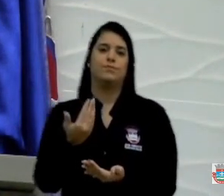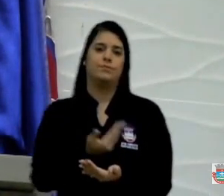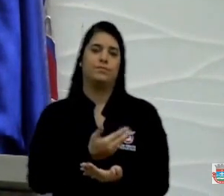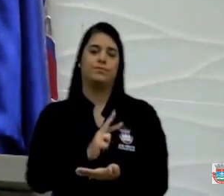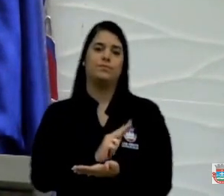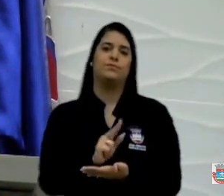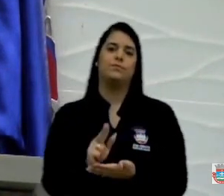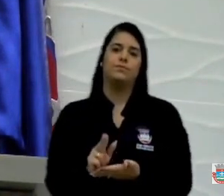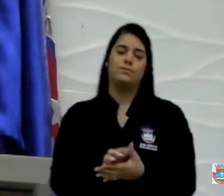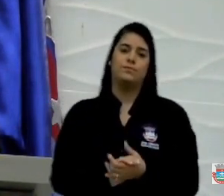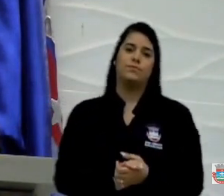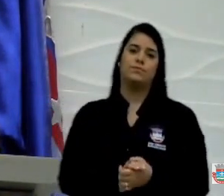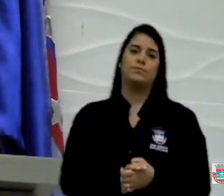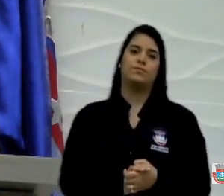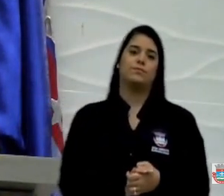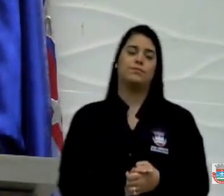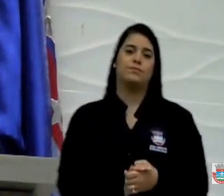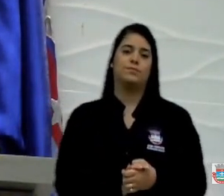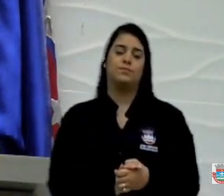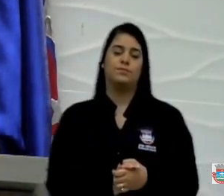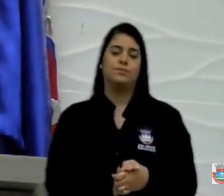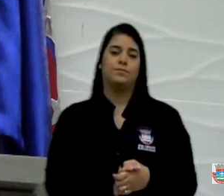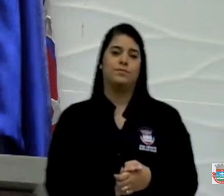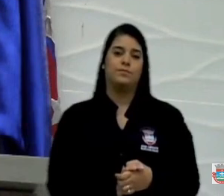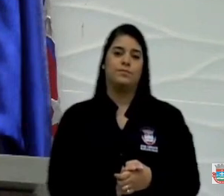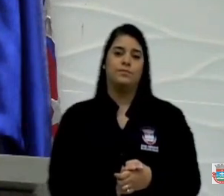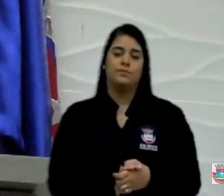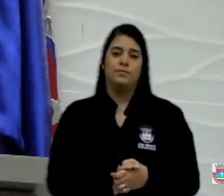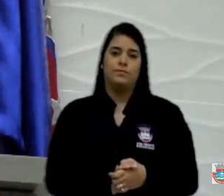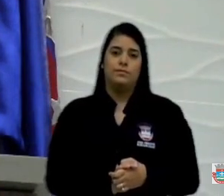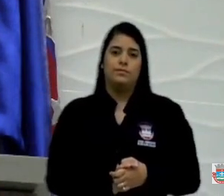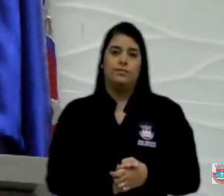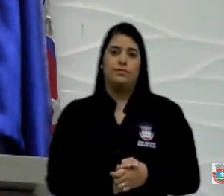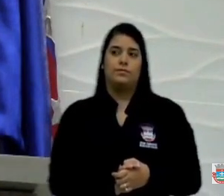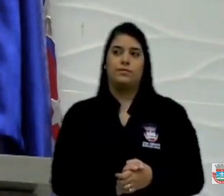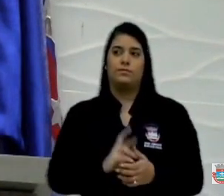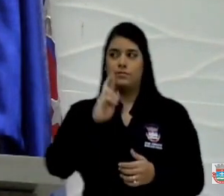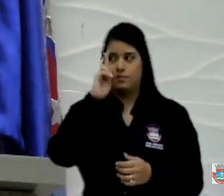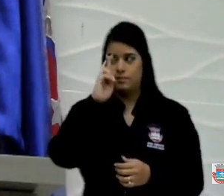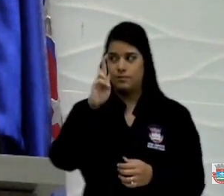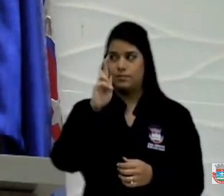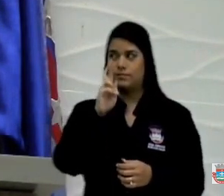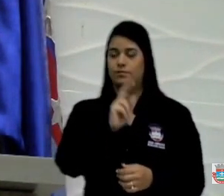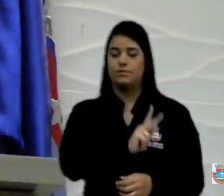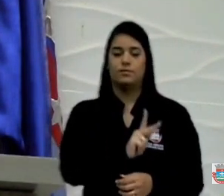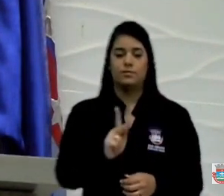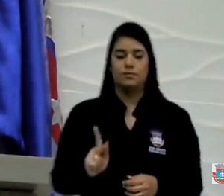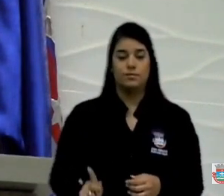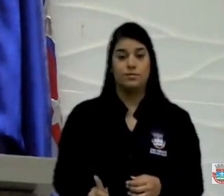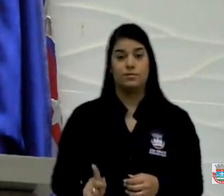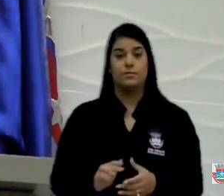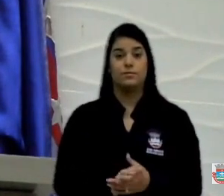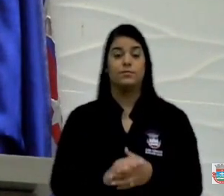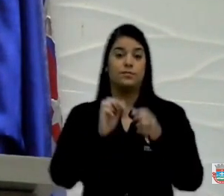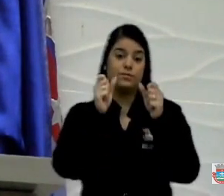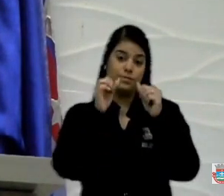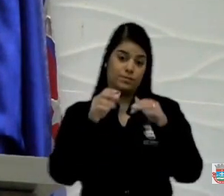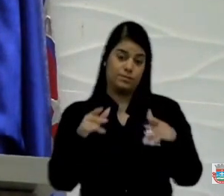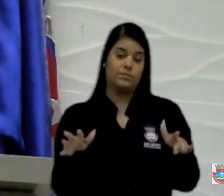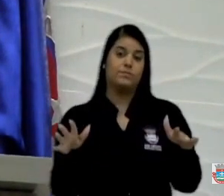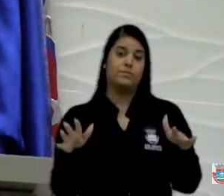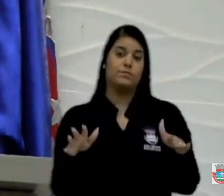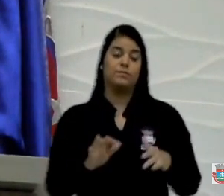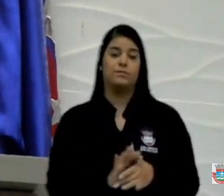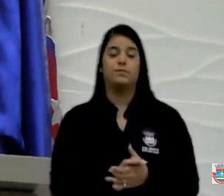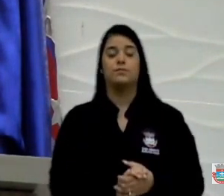os conforte com a sua graça e misericórdia. Dito isso, senhor presidente, eu quero agora divulgar aqui uma campanha que está sendo